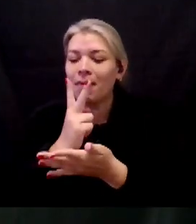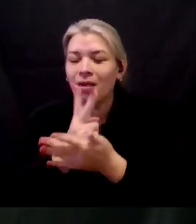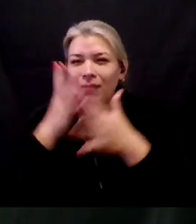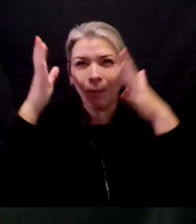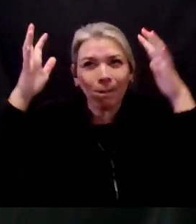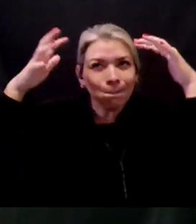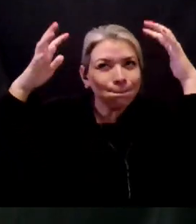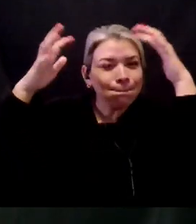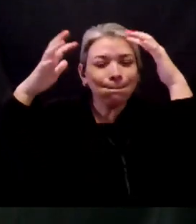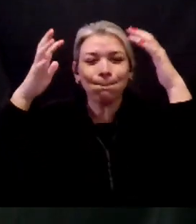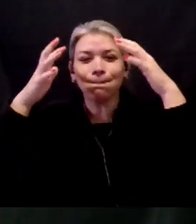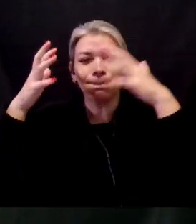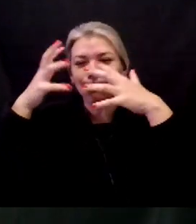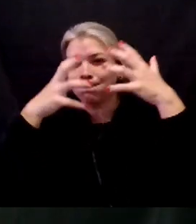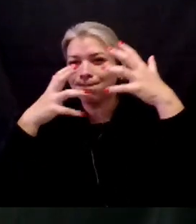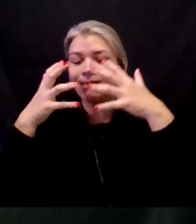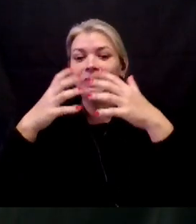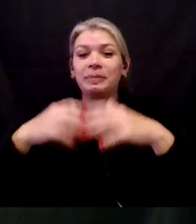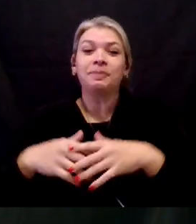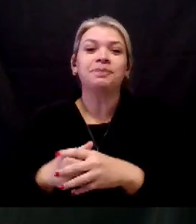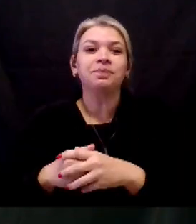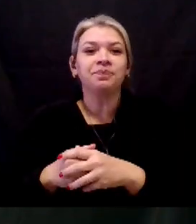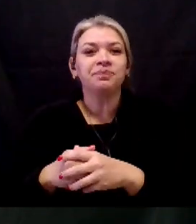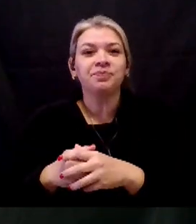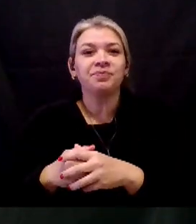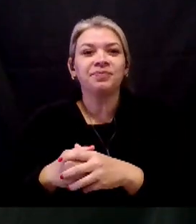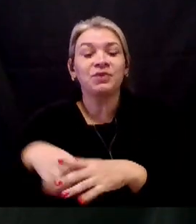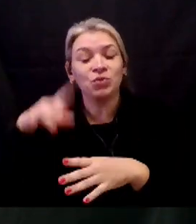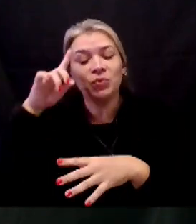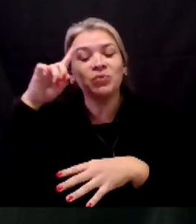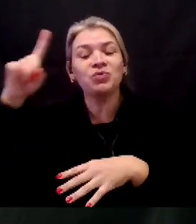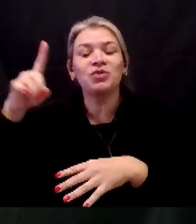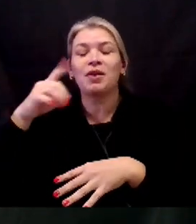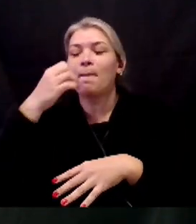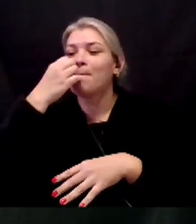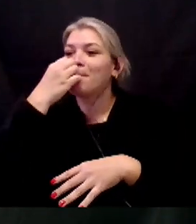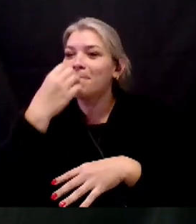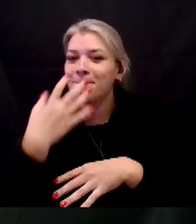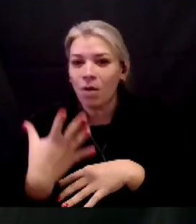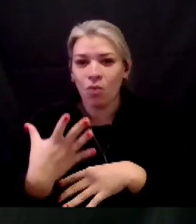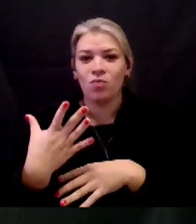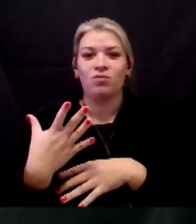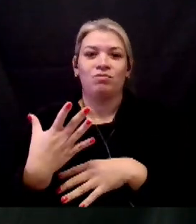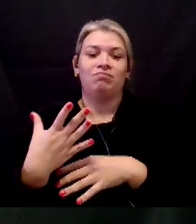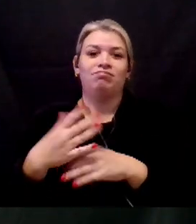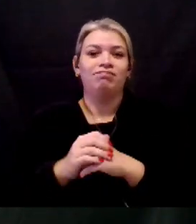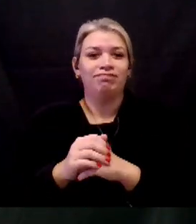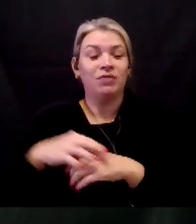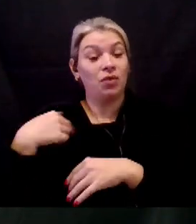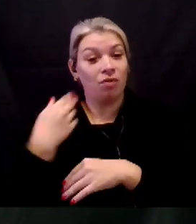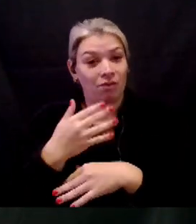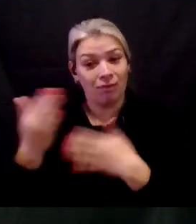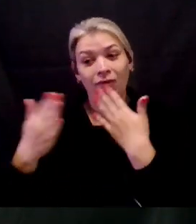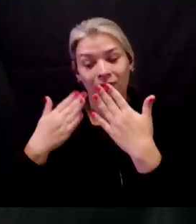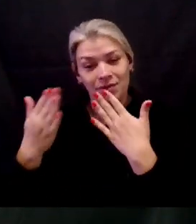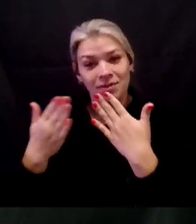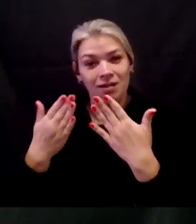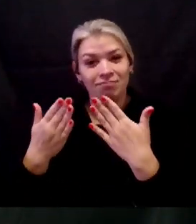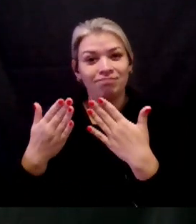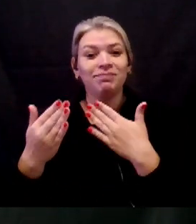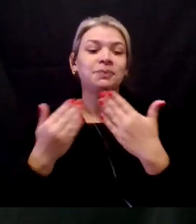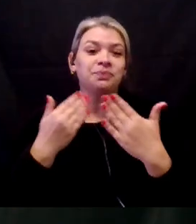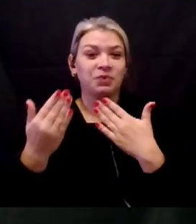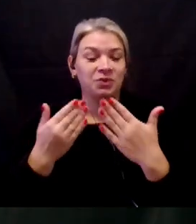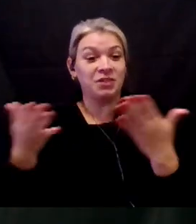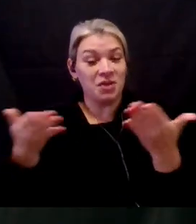nublado. Vamos fazer desse um dia muito bom para mim e para você e vamos conversar. Vamos conversar hoje sobre